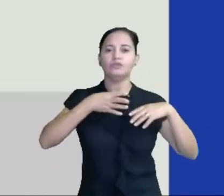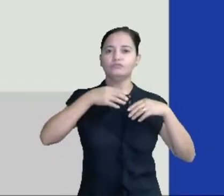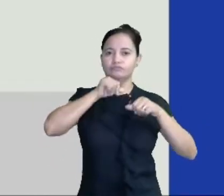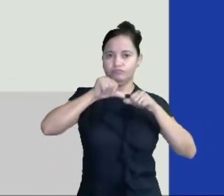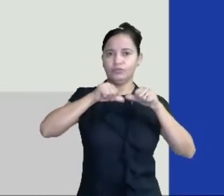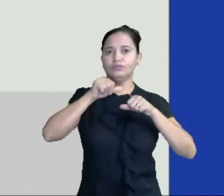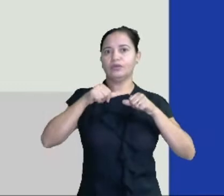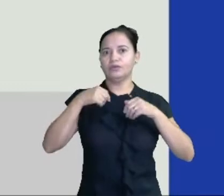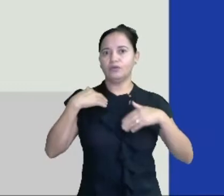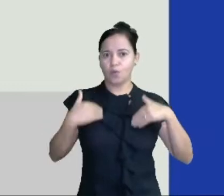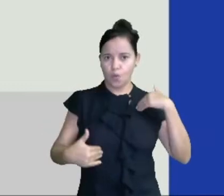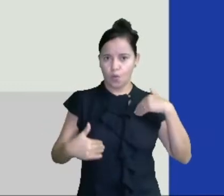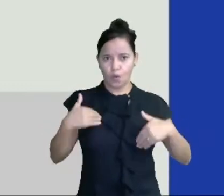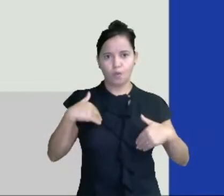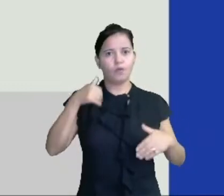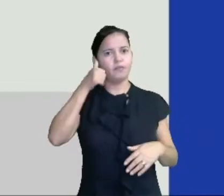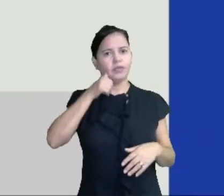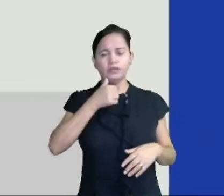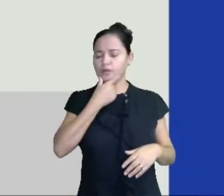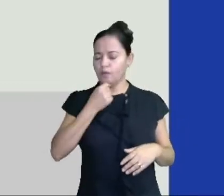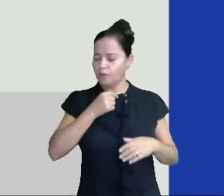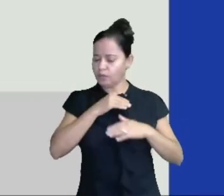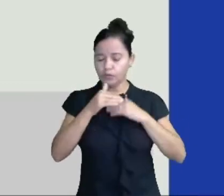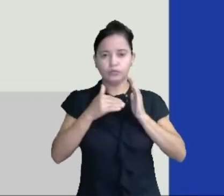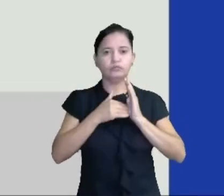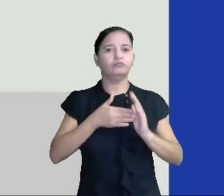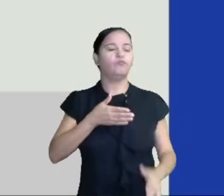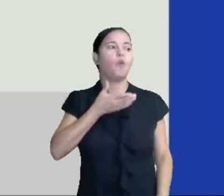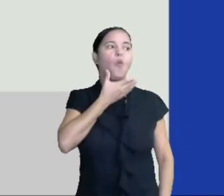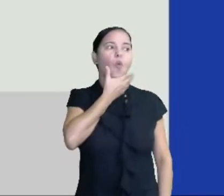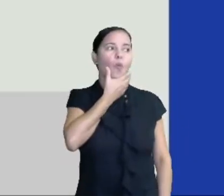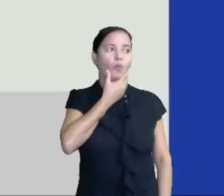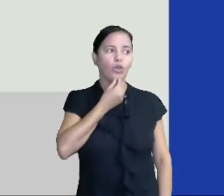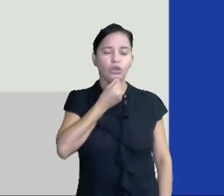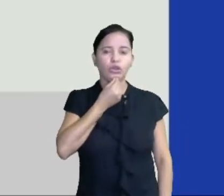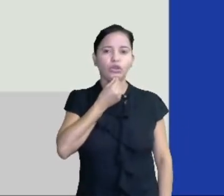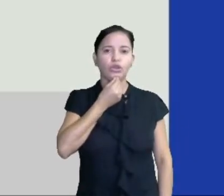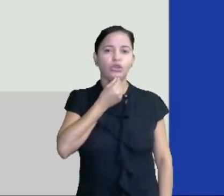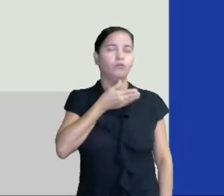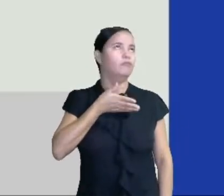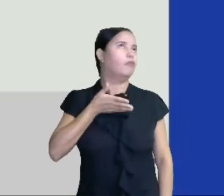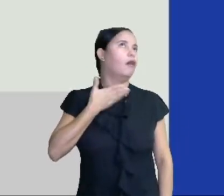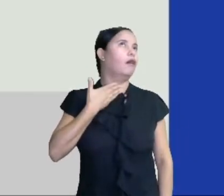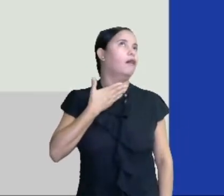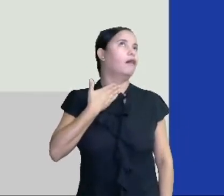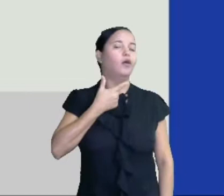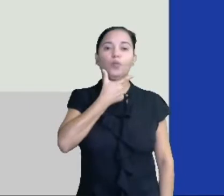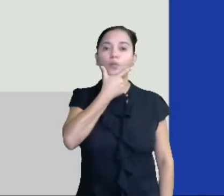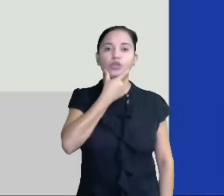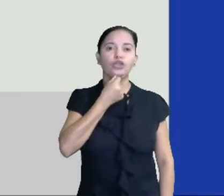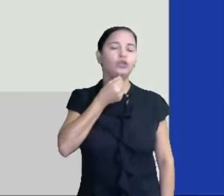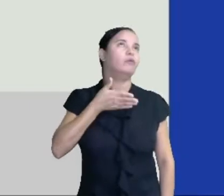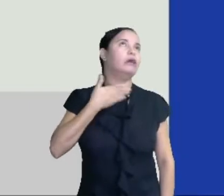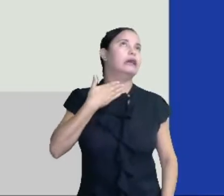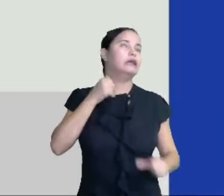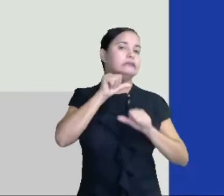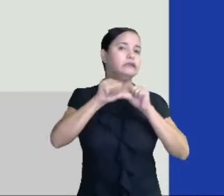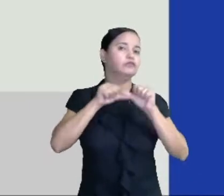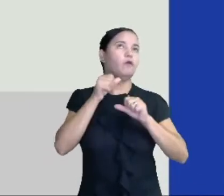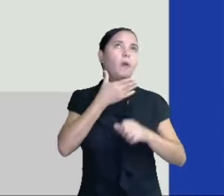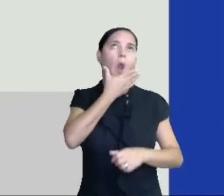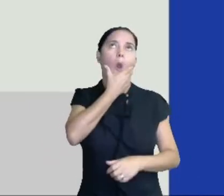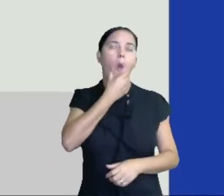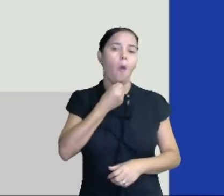E isso também ocorre nas meninas, tá? Mudança na voz, geralmente a voz do menino vai ficar com uma voz mais grave. No caso das meninas ali